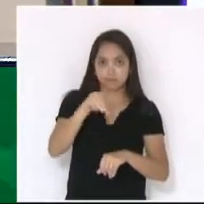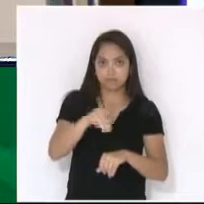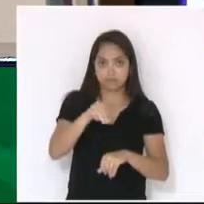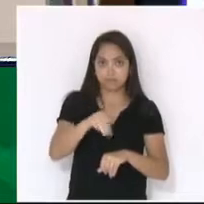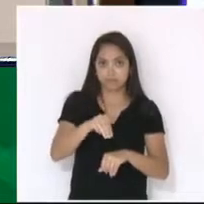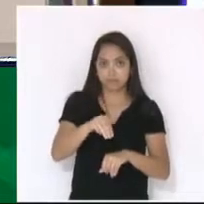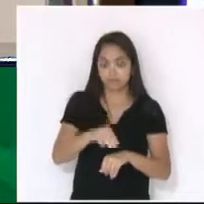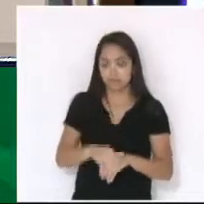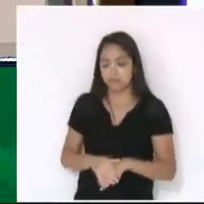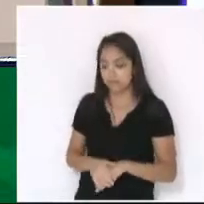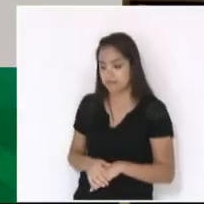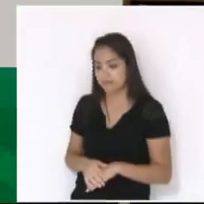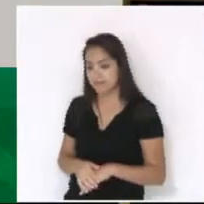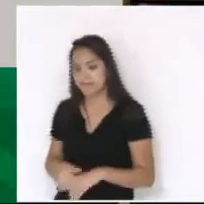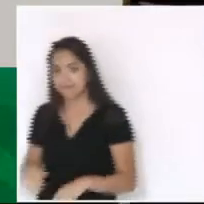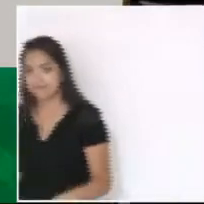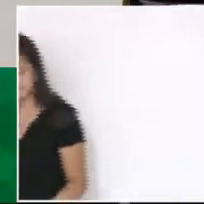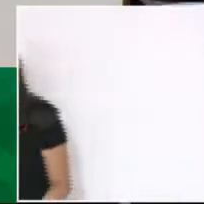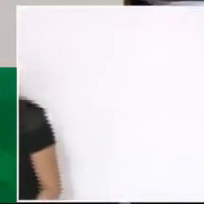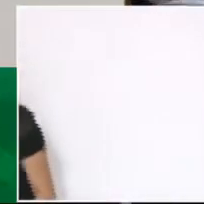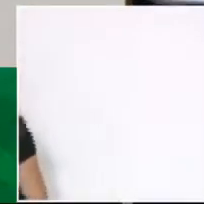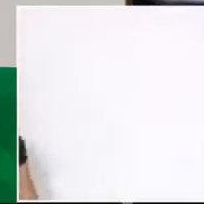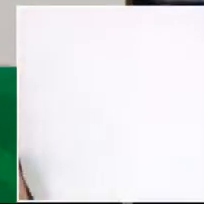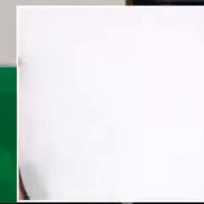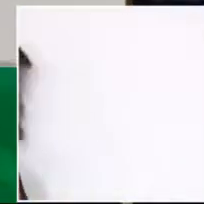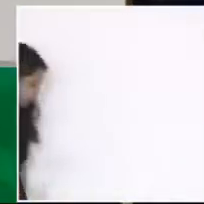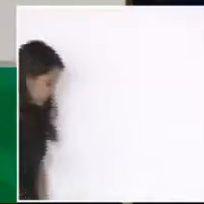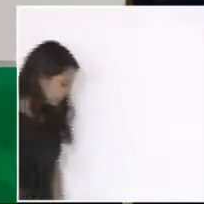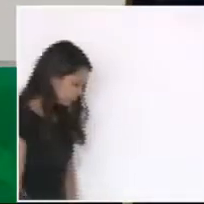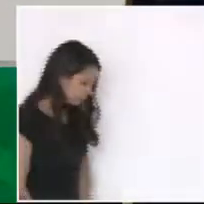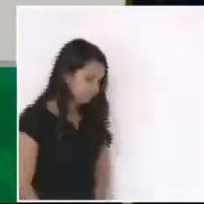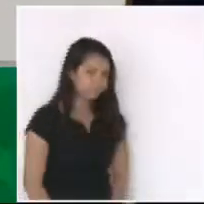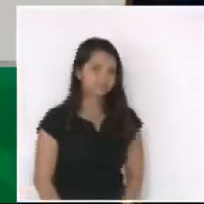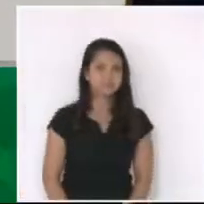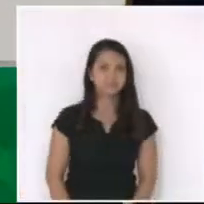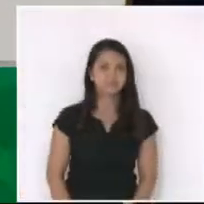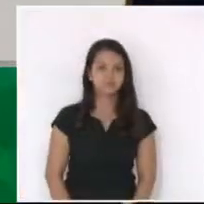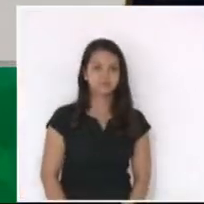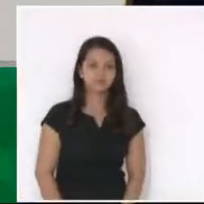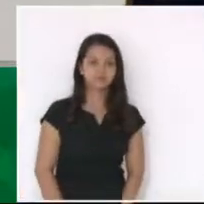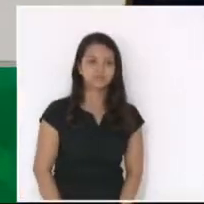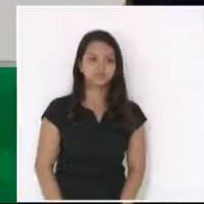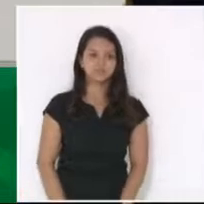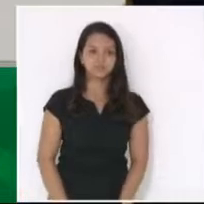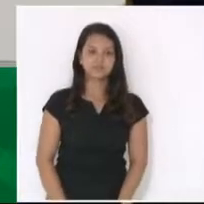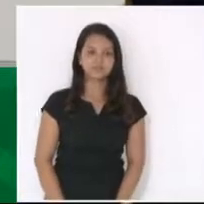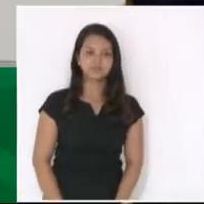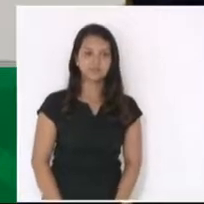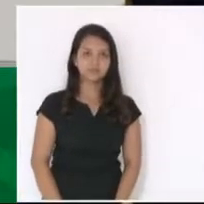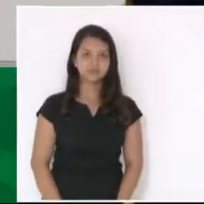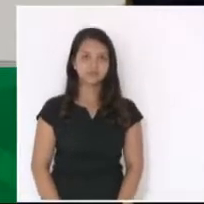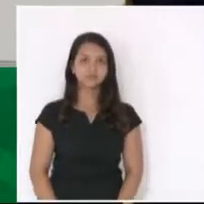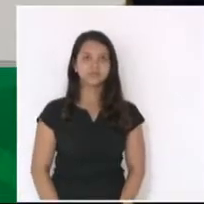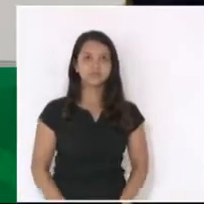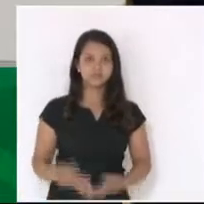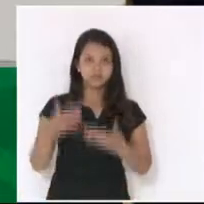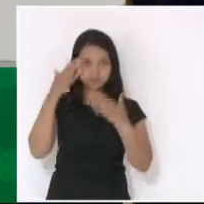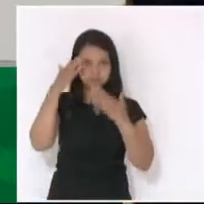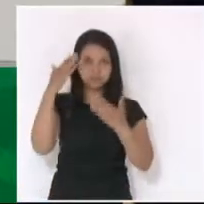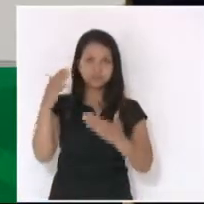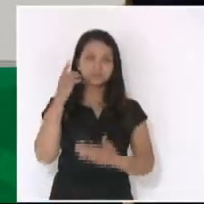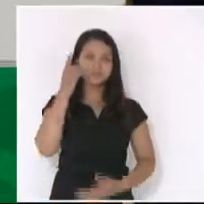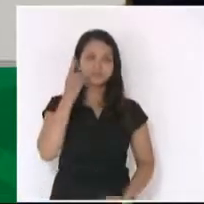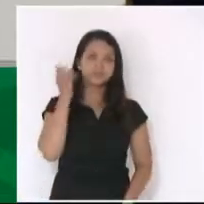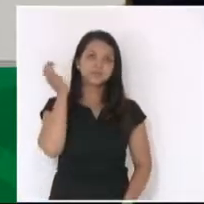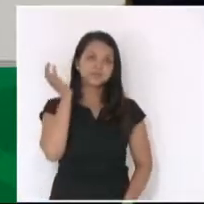senhor deputado e obrigado senhora deputada Ana Paula senhores deputados público